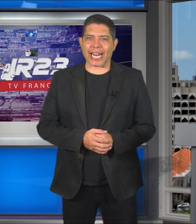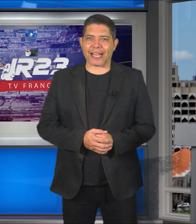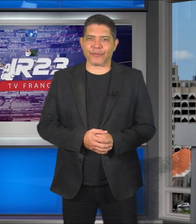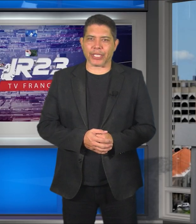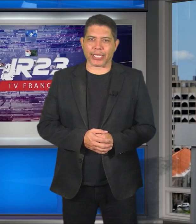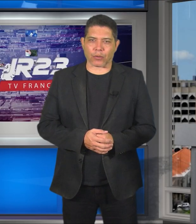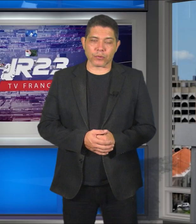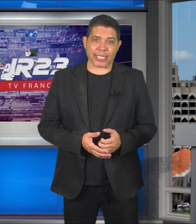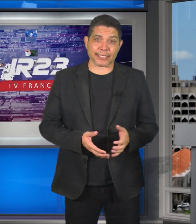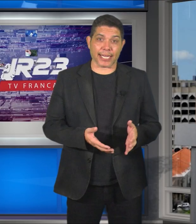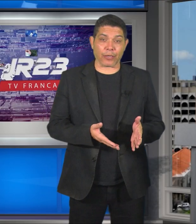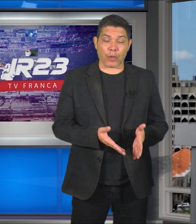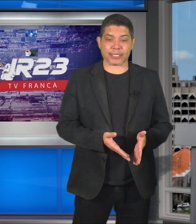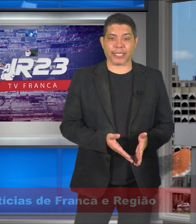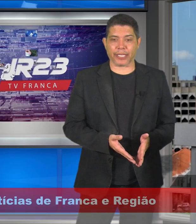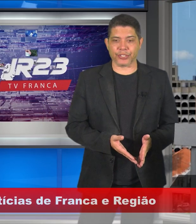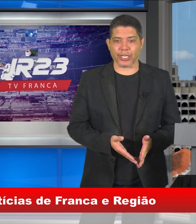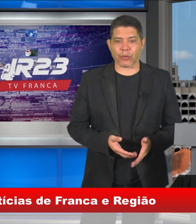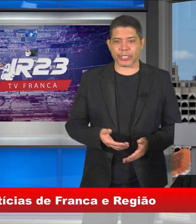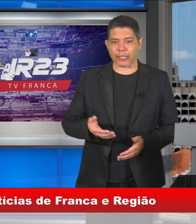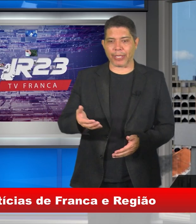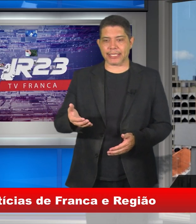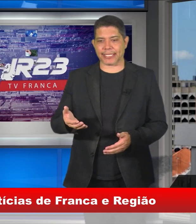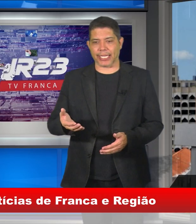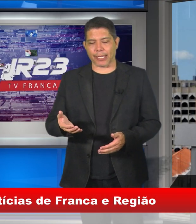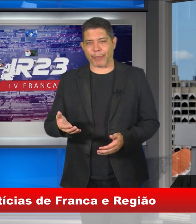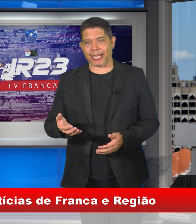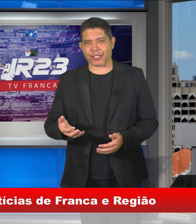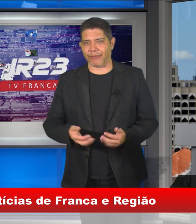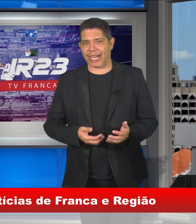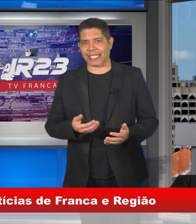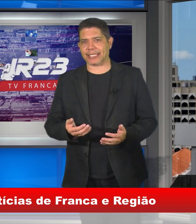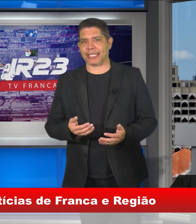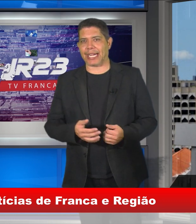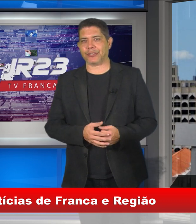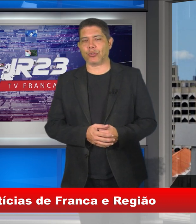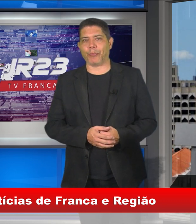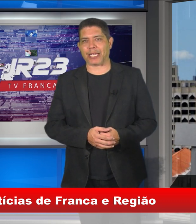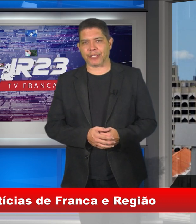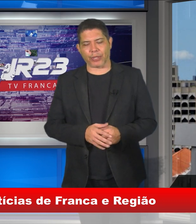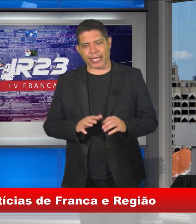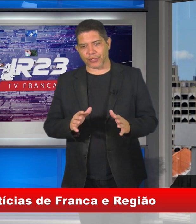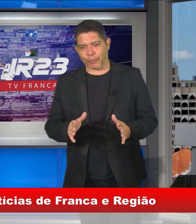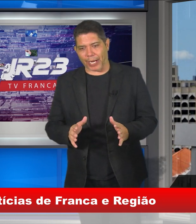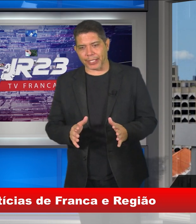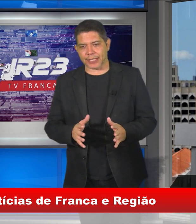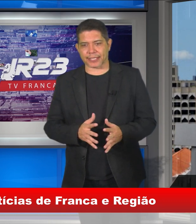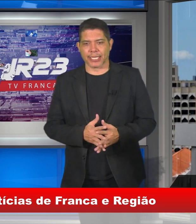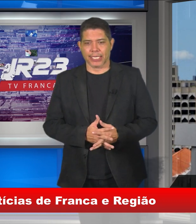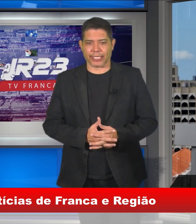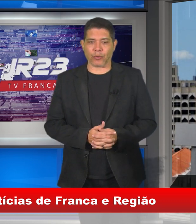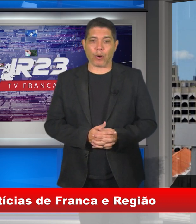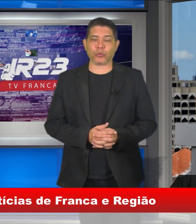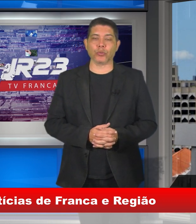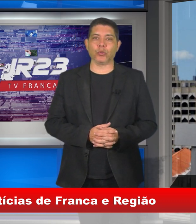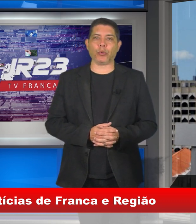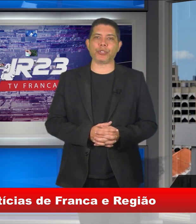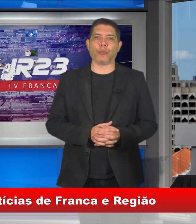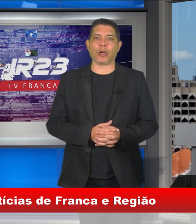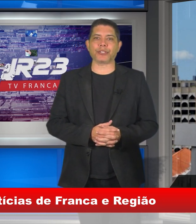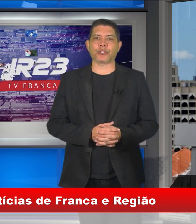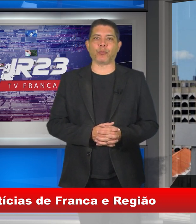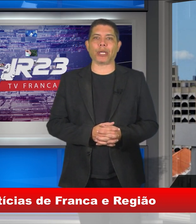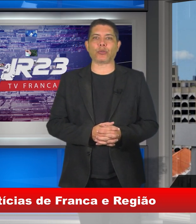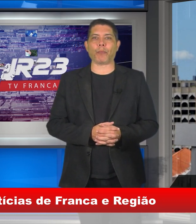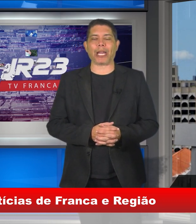situação grave que acontece na nossa região e também se repete em várias cidades do Brasil. Aliás, o país tem um alto número